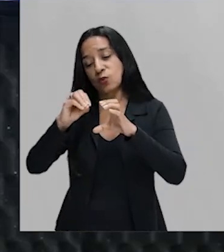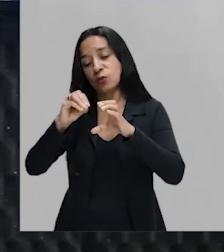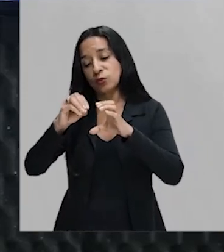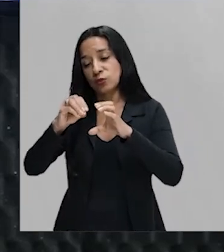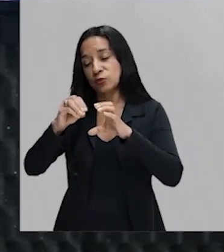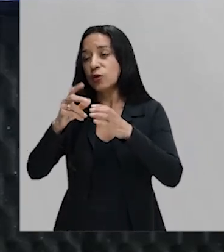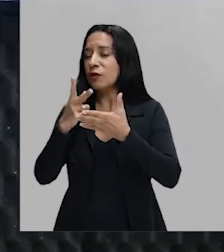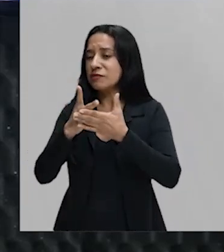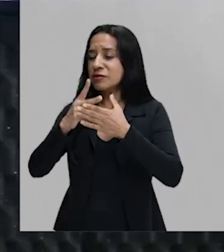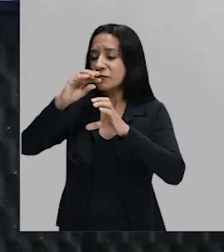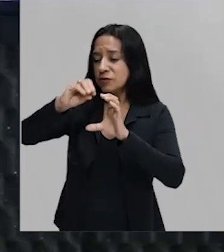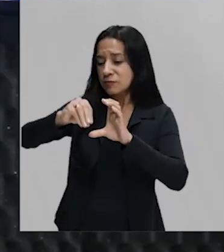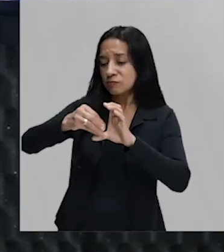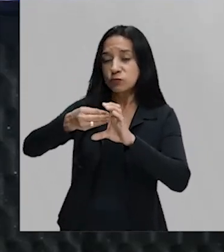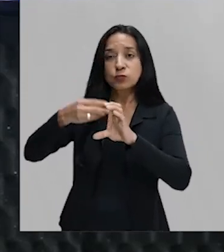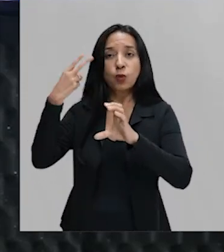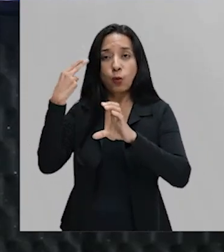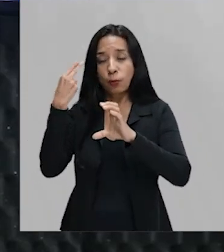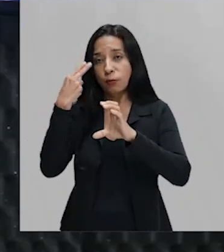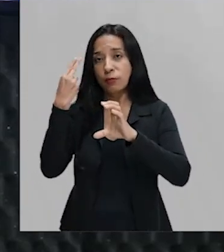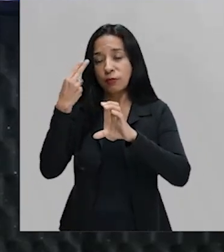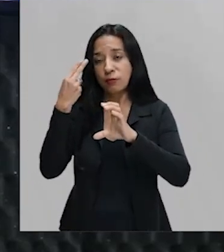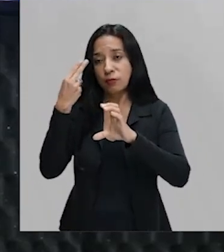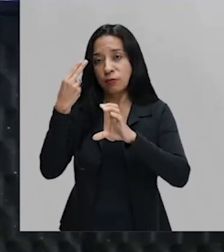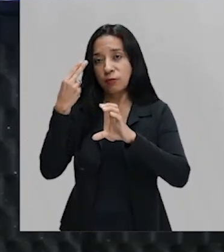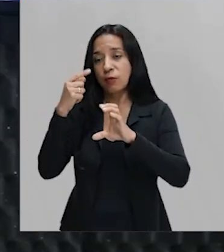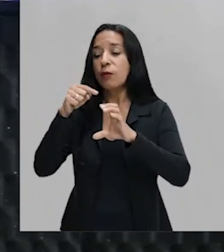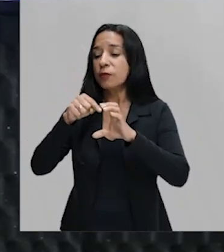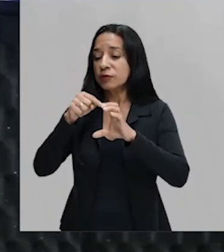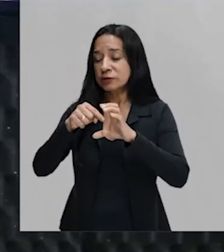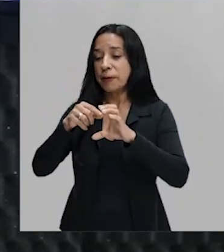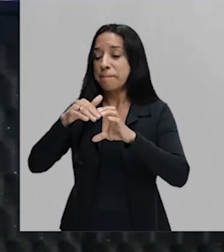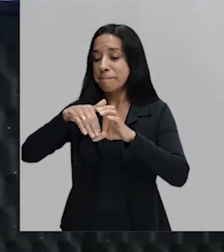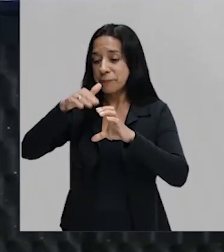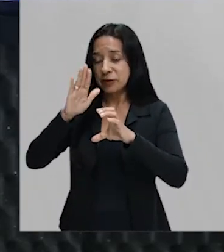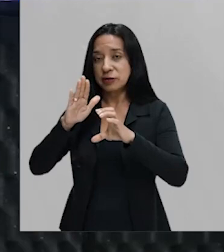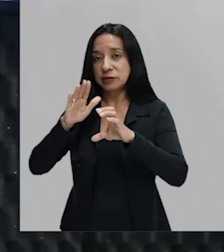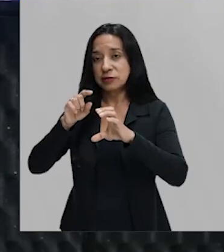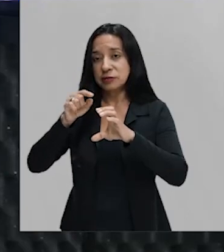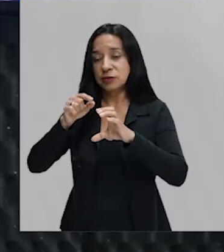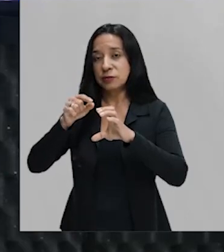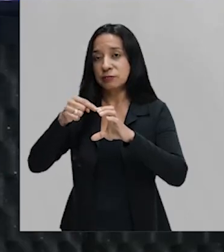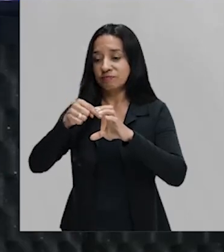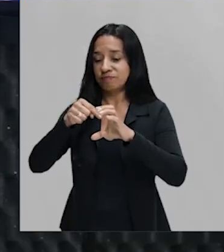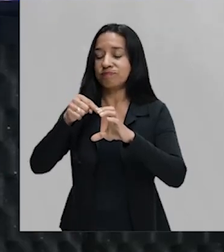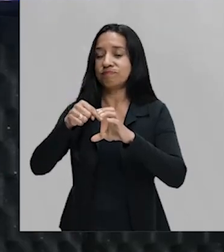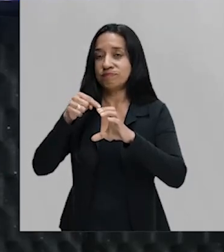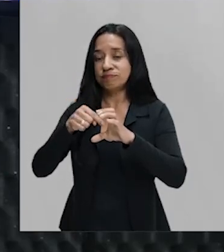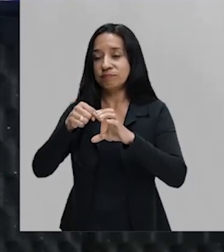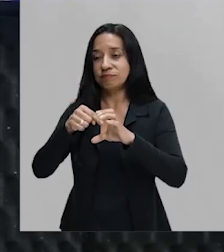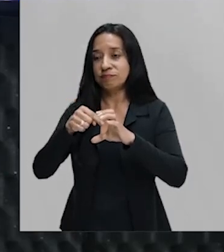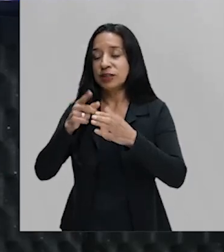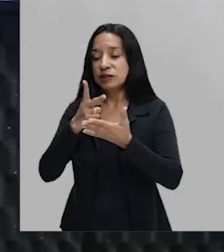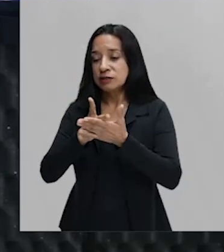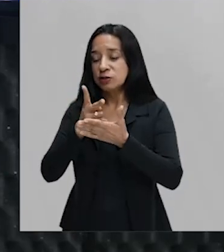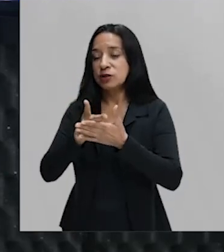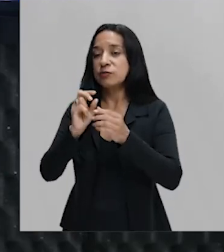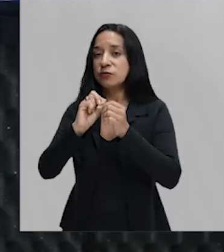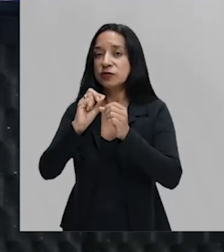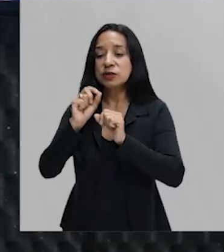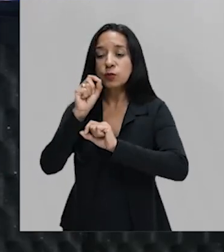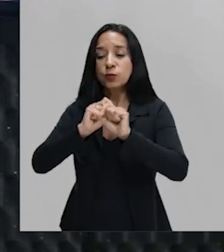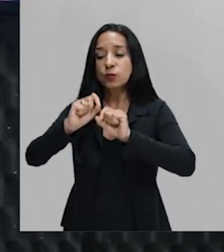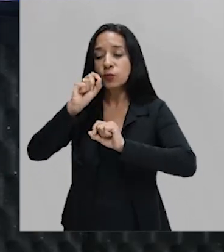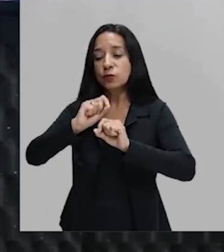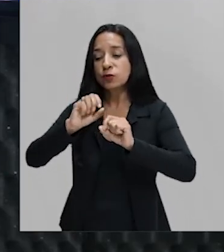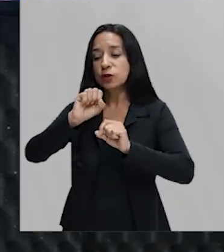sódio fora mais do que dentro. Mas a célula, novamente eu repito, ela sempre vai fazer com que o